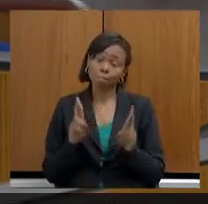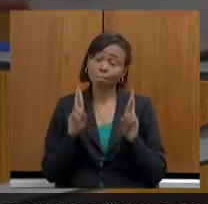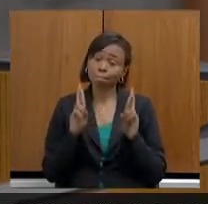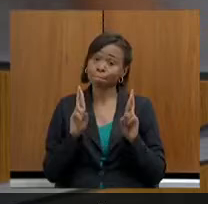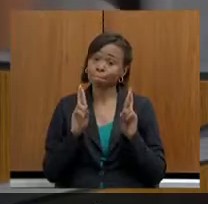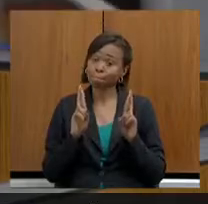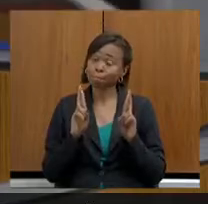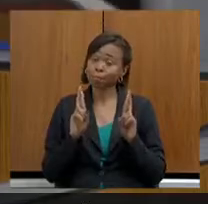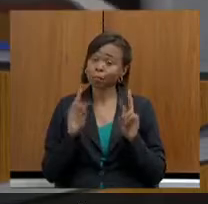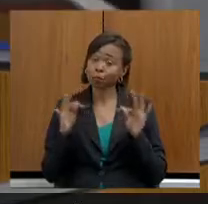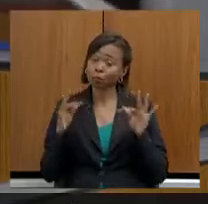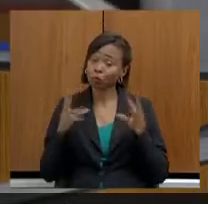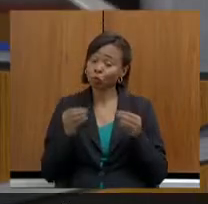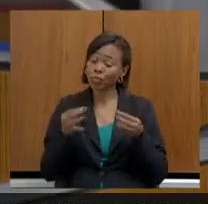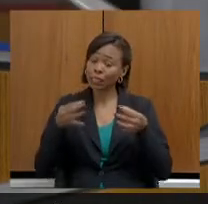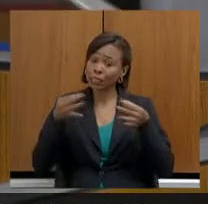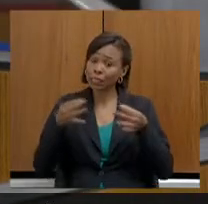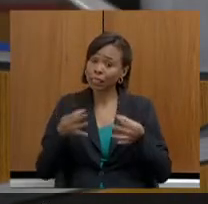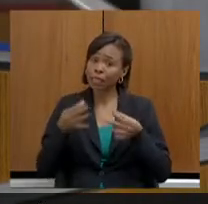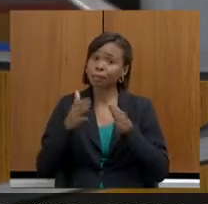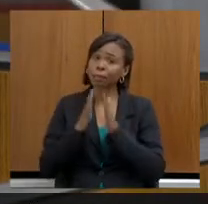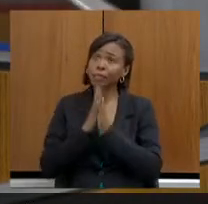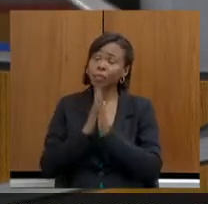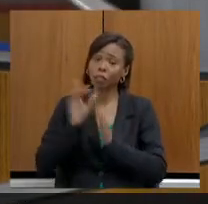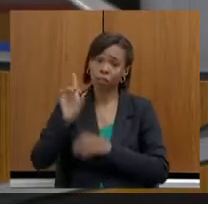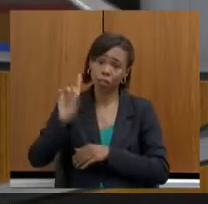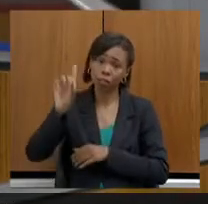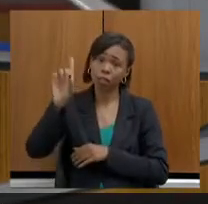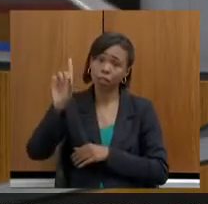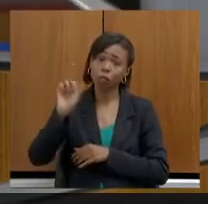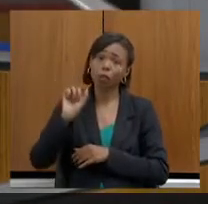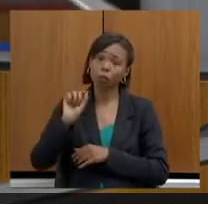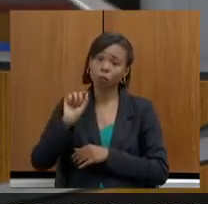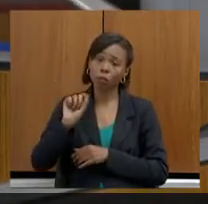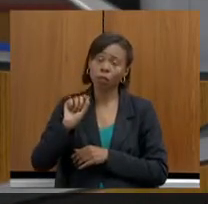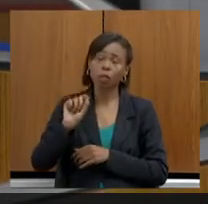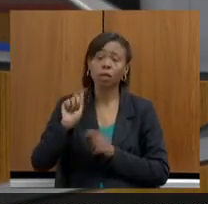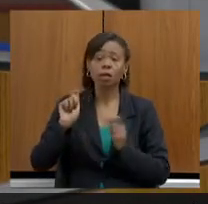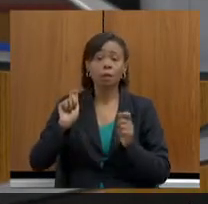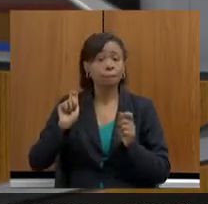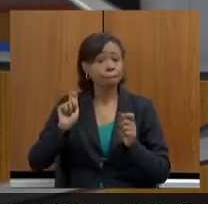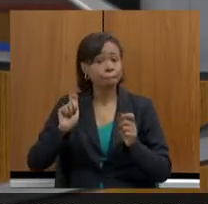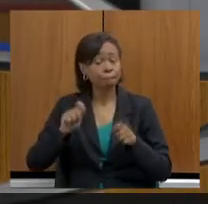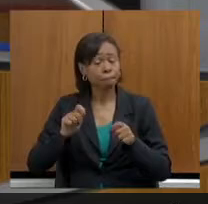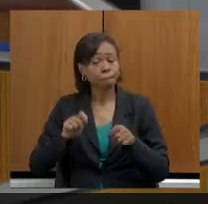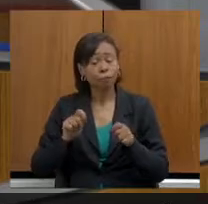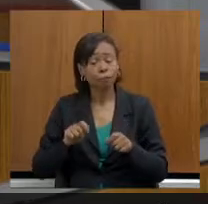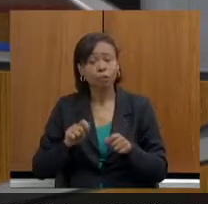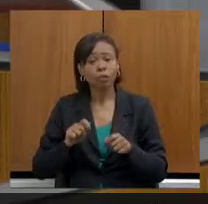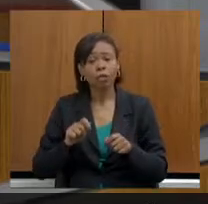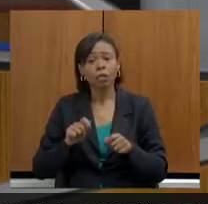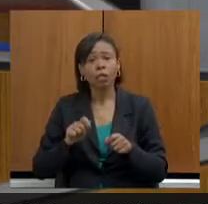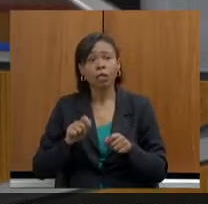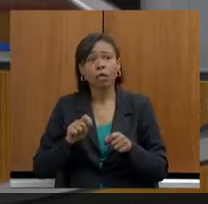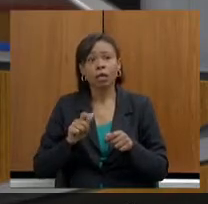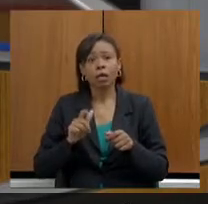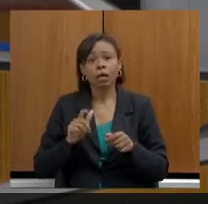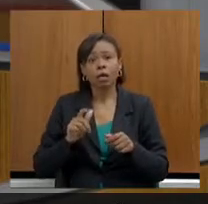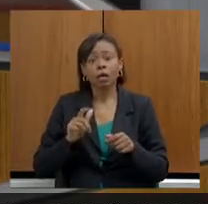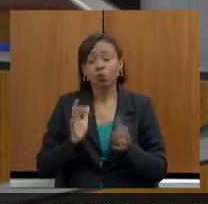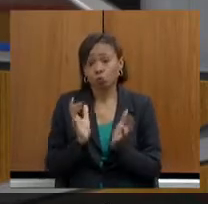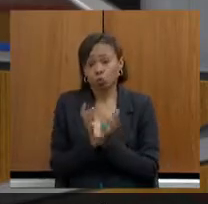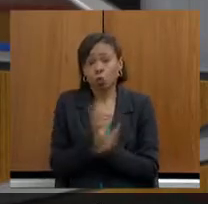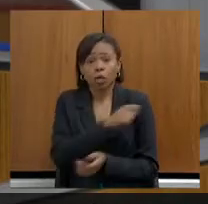para que tudo venha dar certo pedindo a Deus né Professor Cleiton para que os nossos